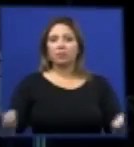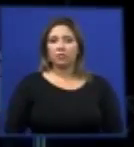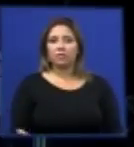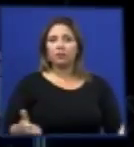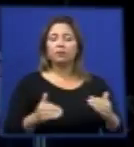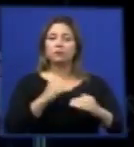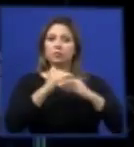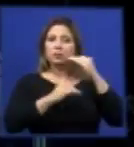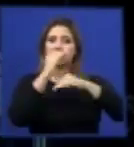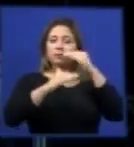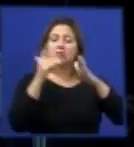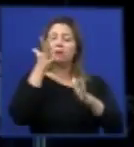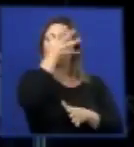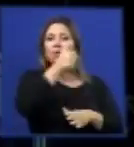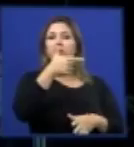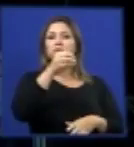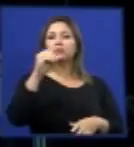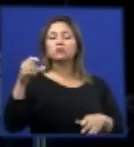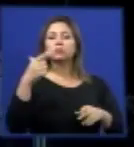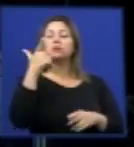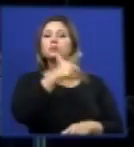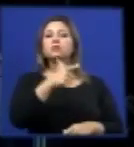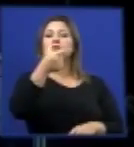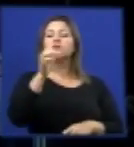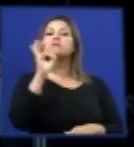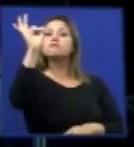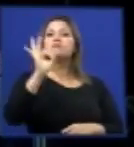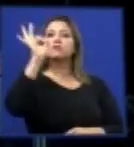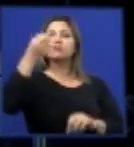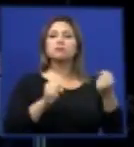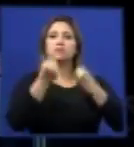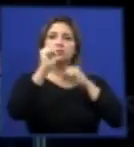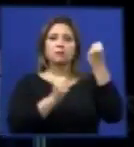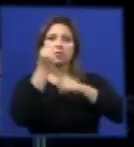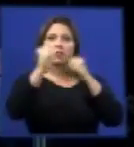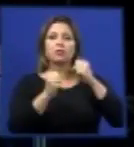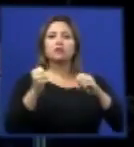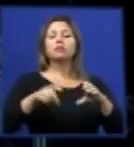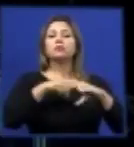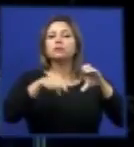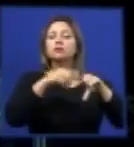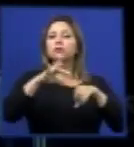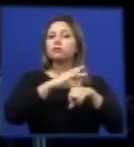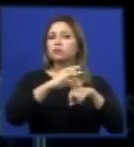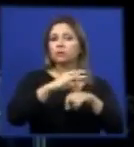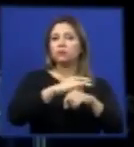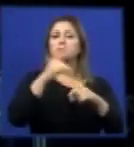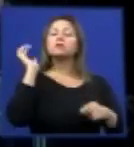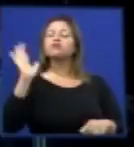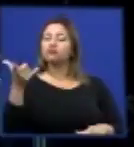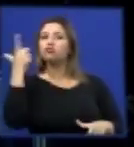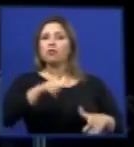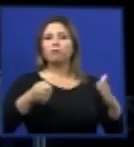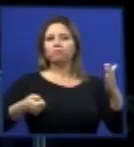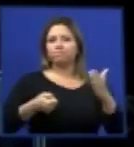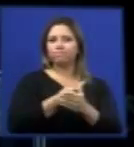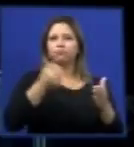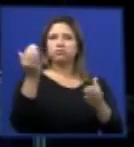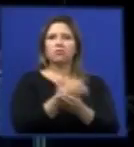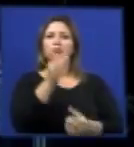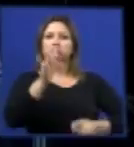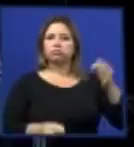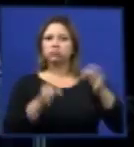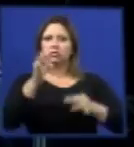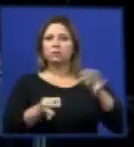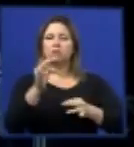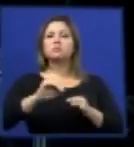do do início dos anos 2000 chegando a quase 20% da produção nacional hoje depois de várias liminares caçadas ainda a importação de